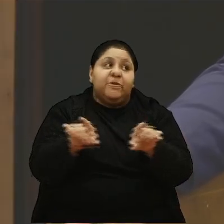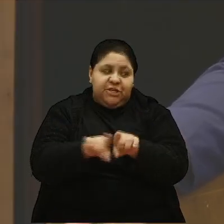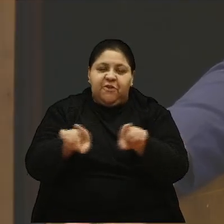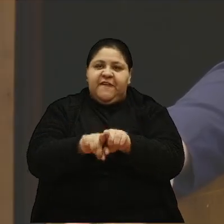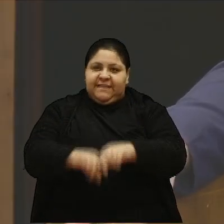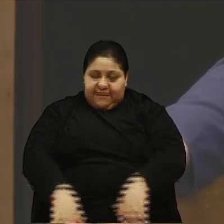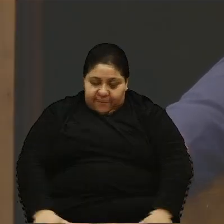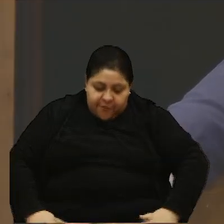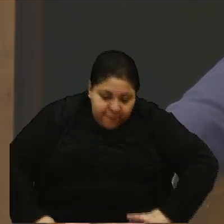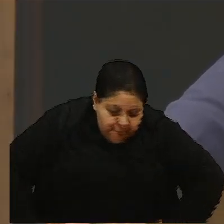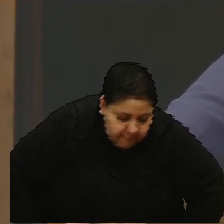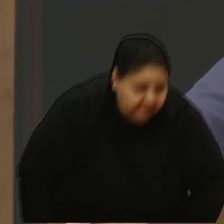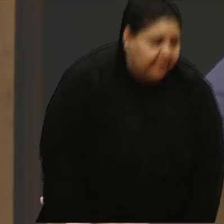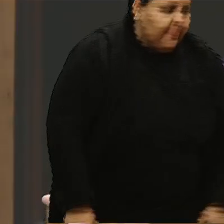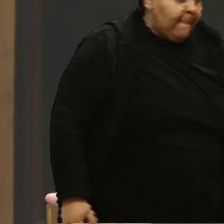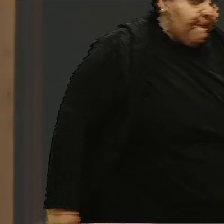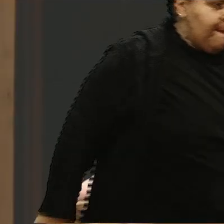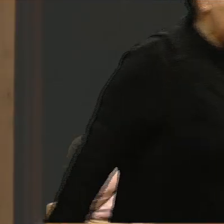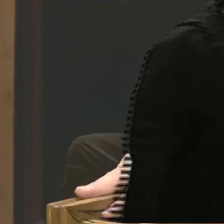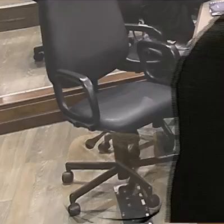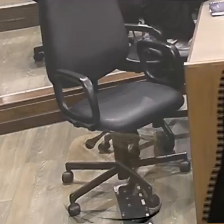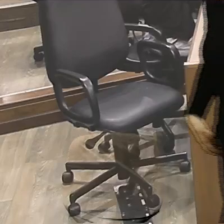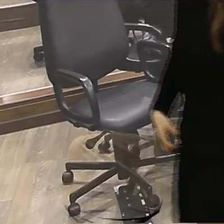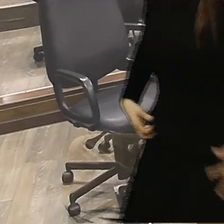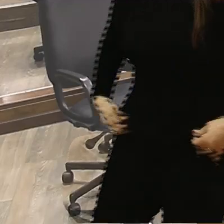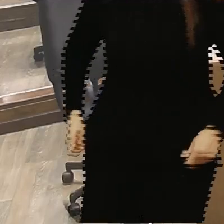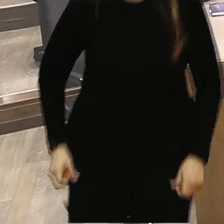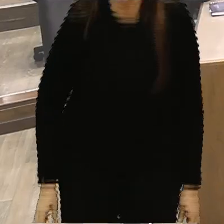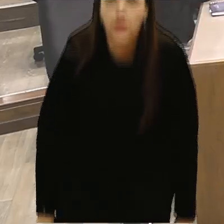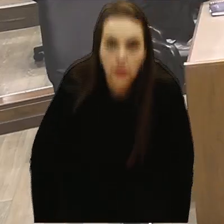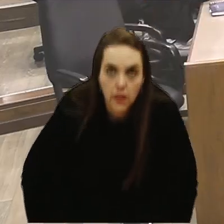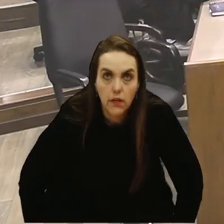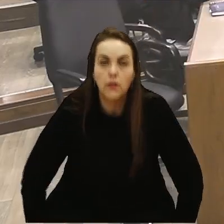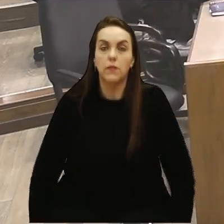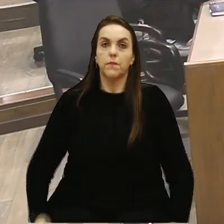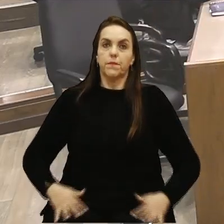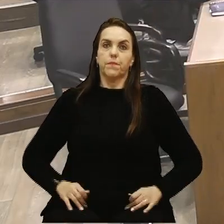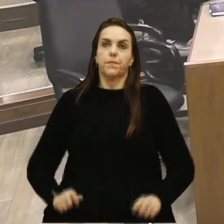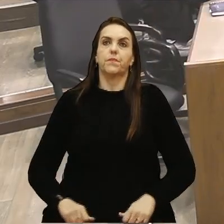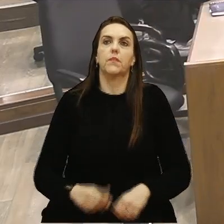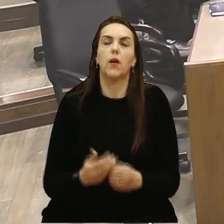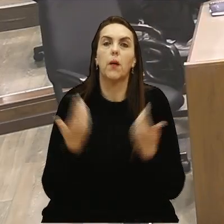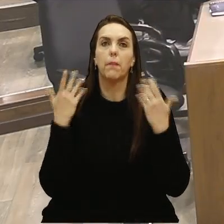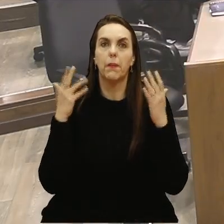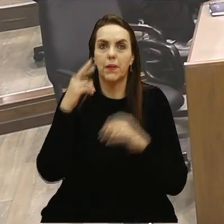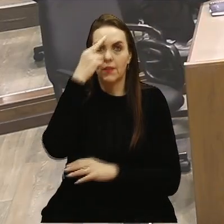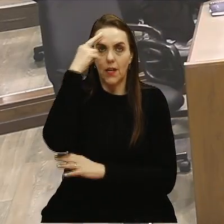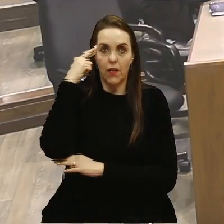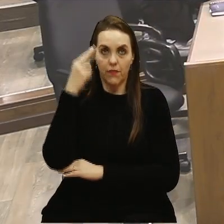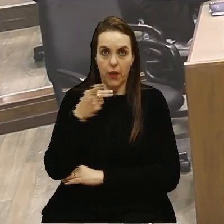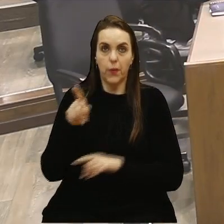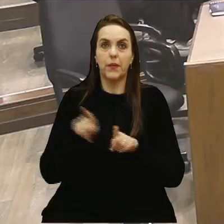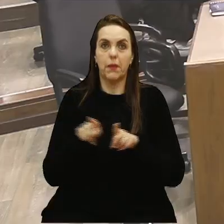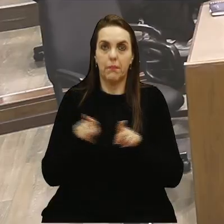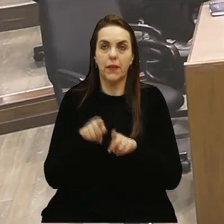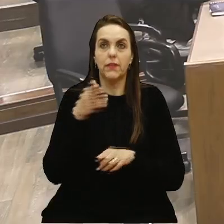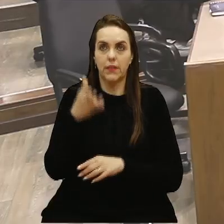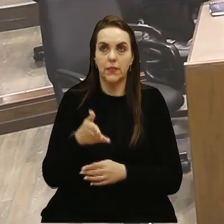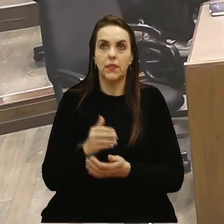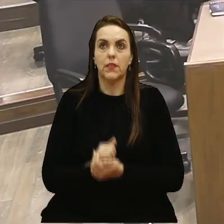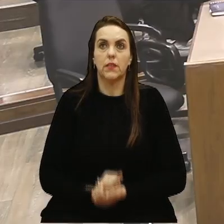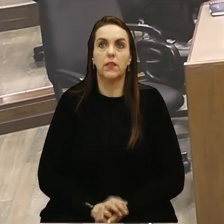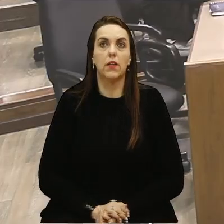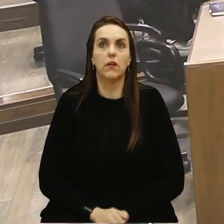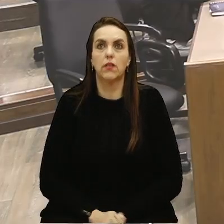parte. Anterior, vereador Zé D'Ambrosio, a parte. Eu quero parabenizar o Rafael, também estive, é uma